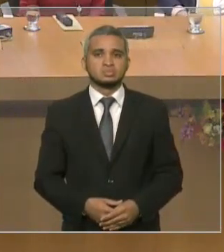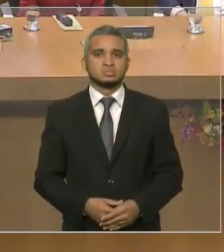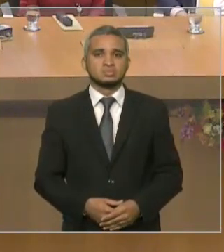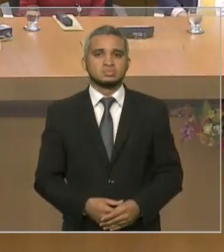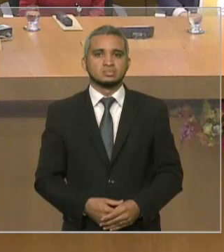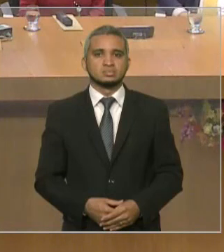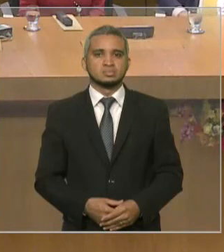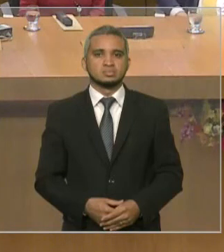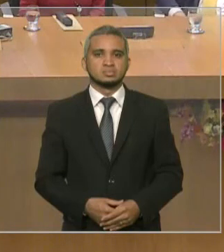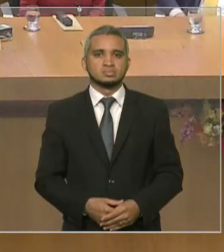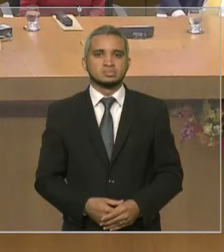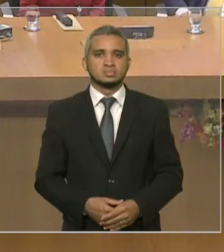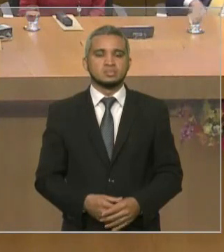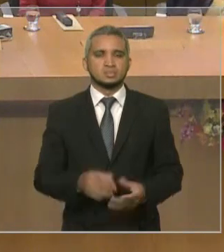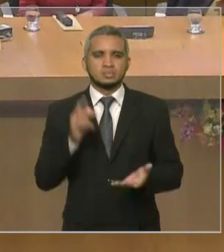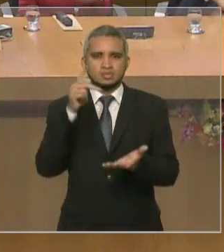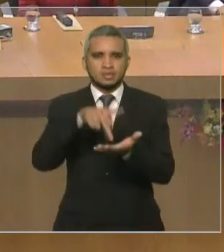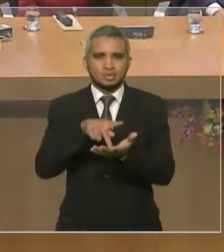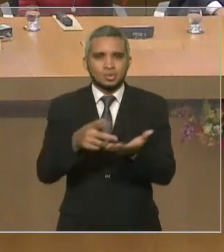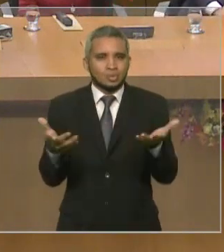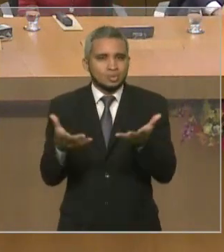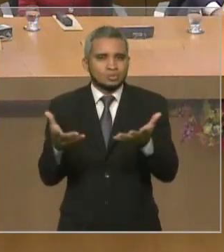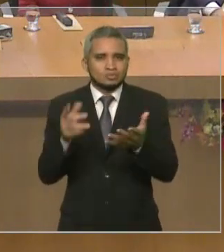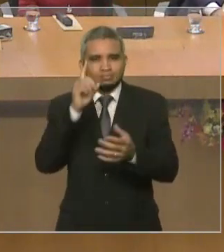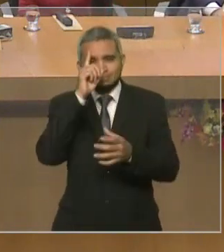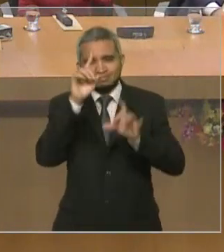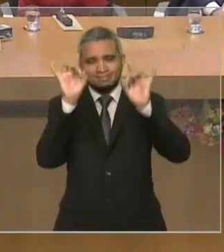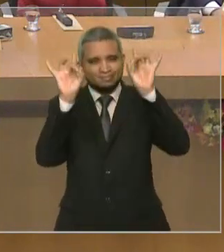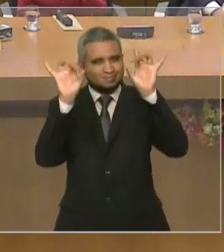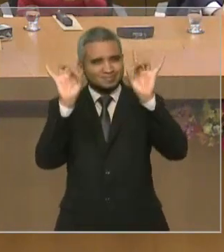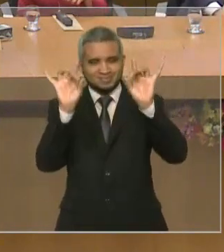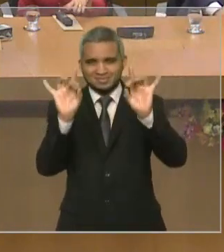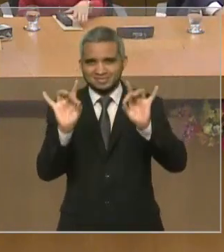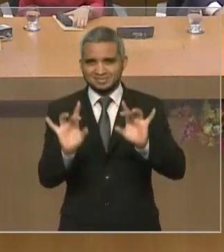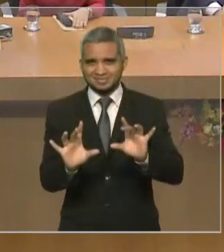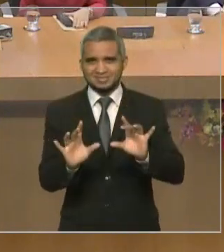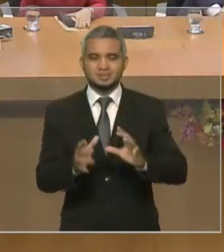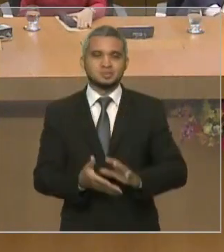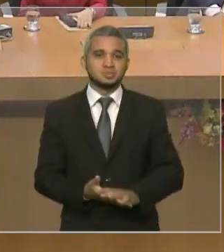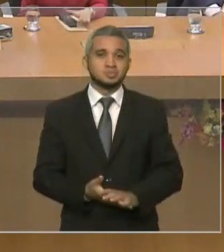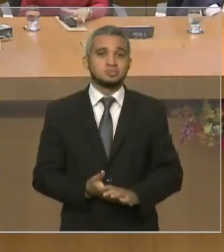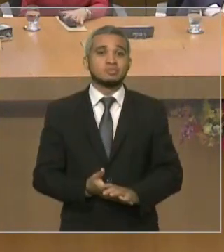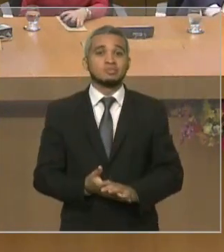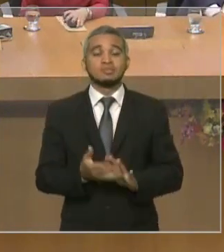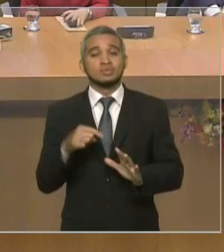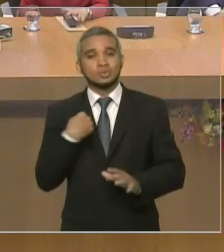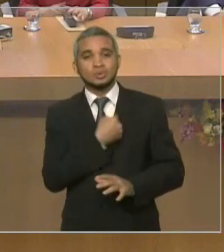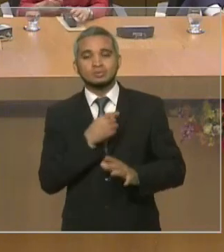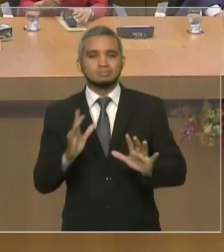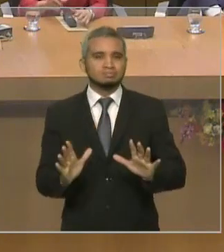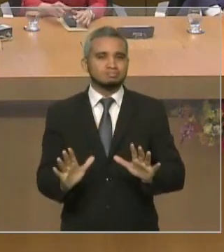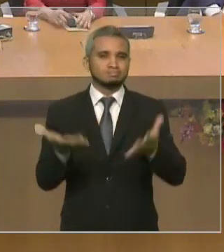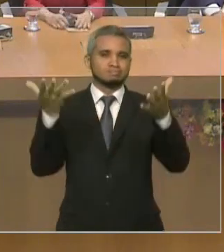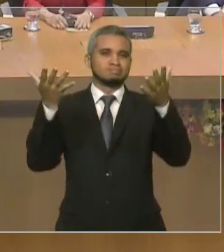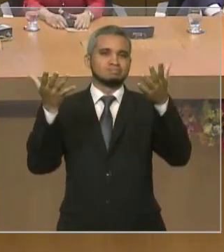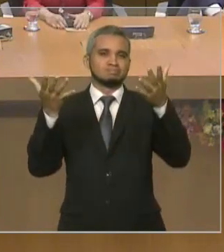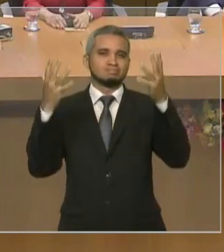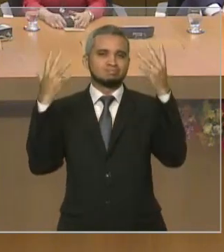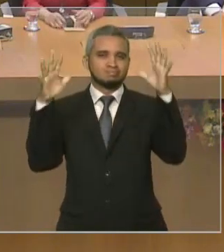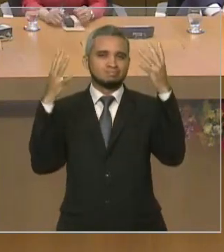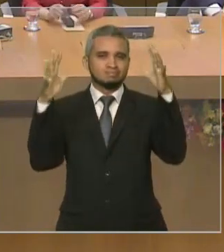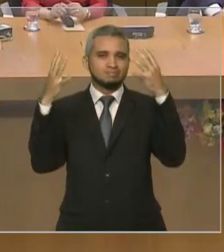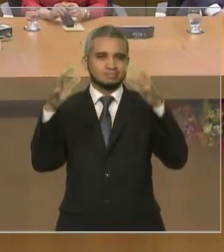realmente hoje é um dia marcante para todos nós e uma forma, de fato, especial de comemorar